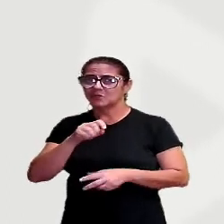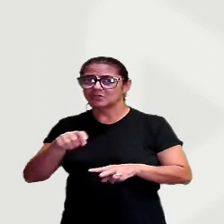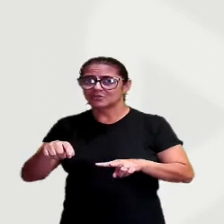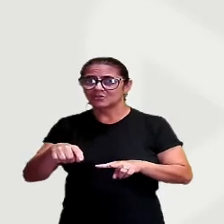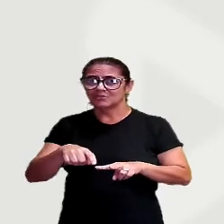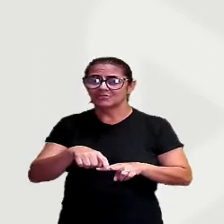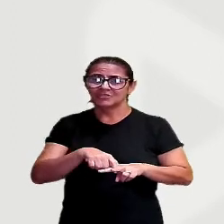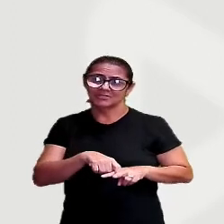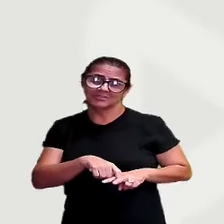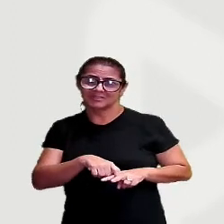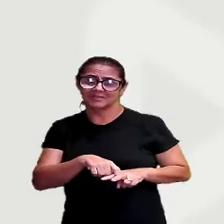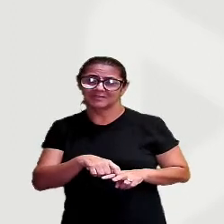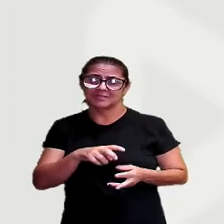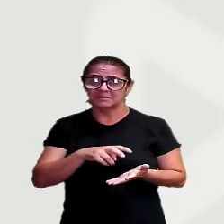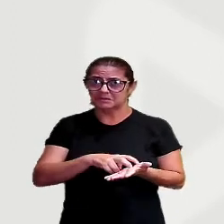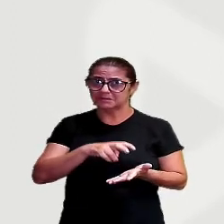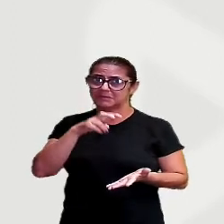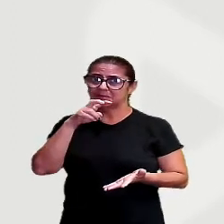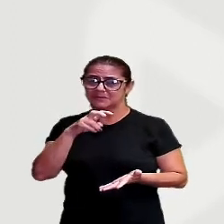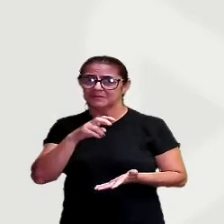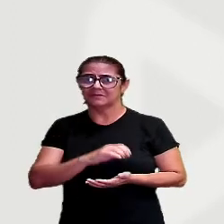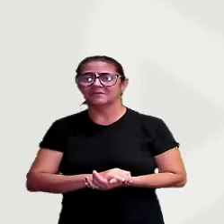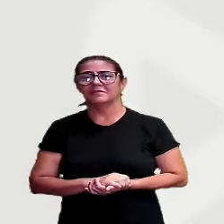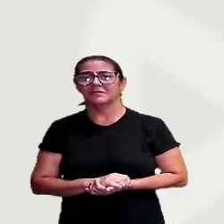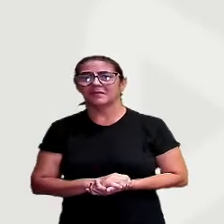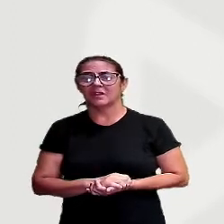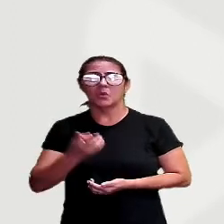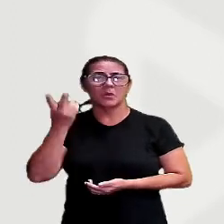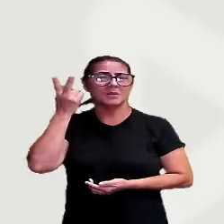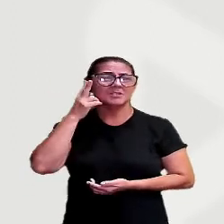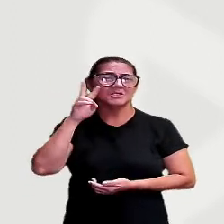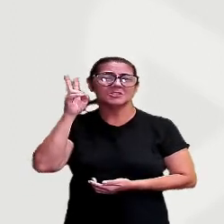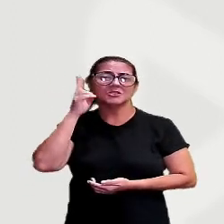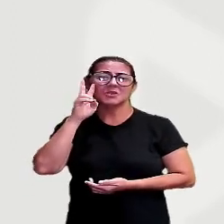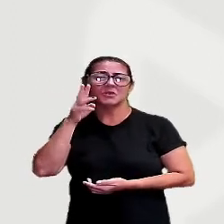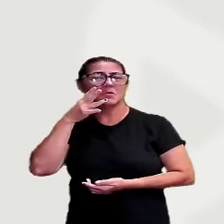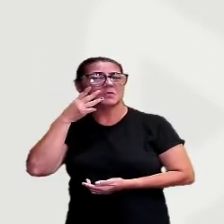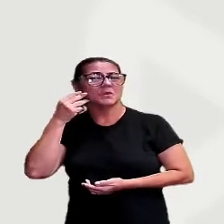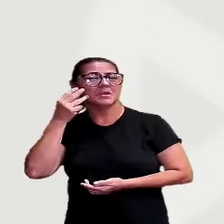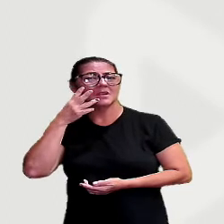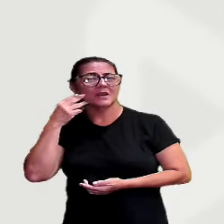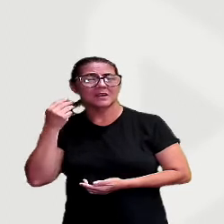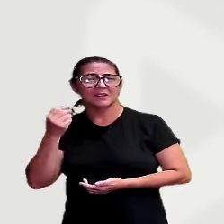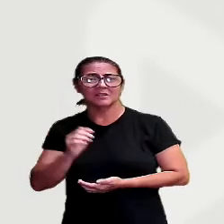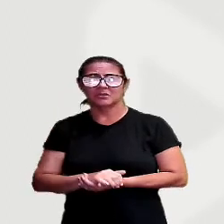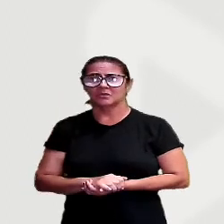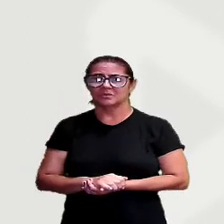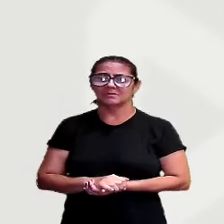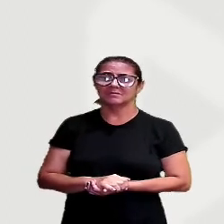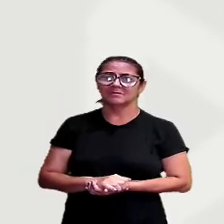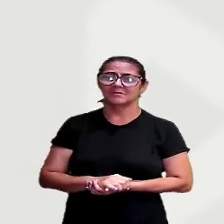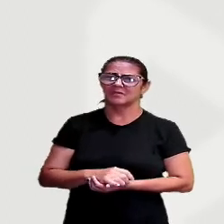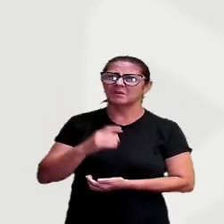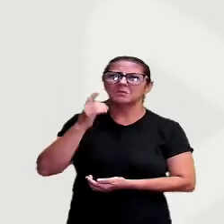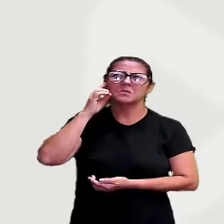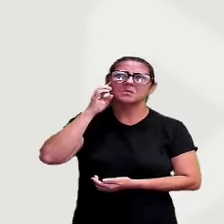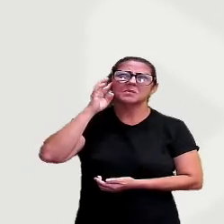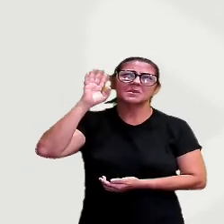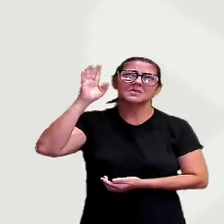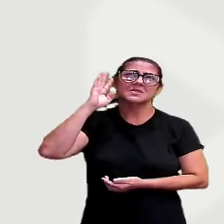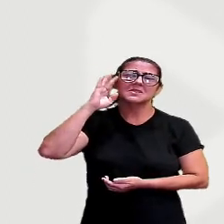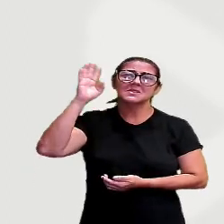this morning, esta manhã. Então, esse fato aí, quando o gato diz sound familiar, ou seja, o gato